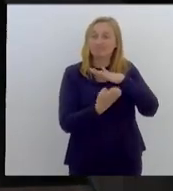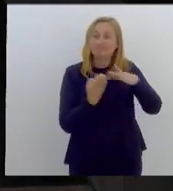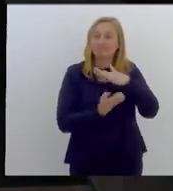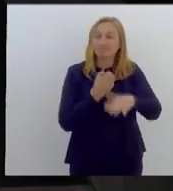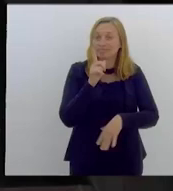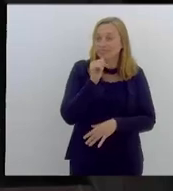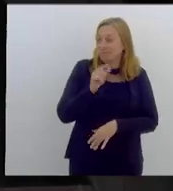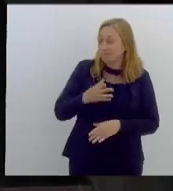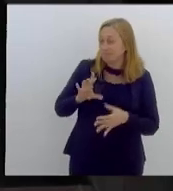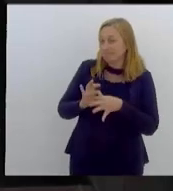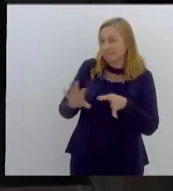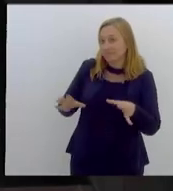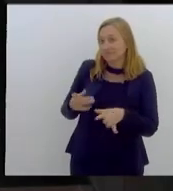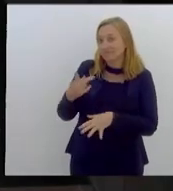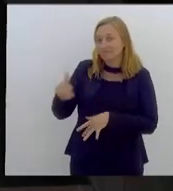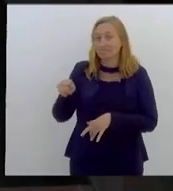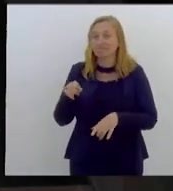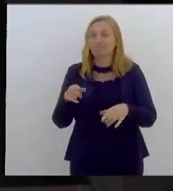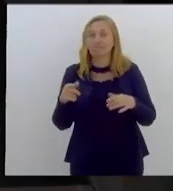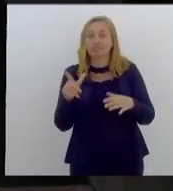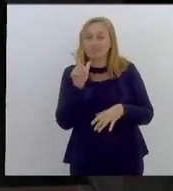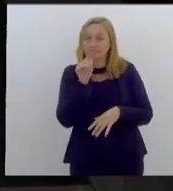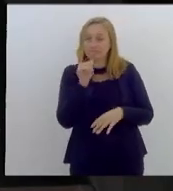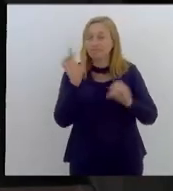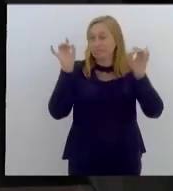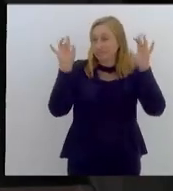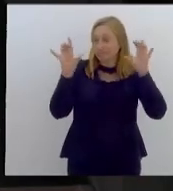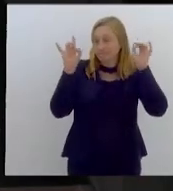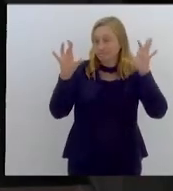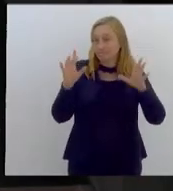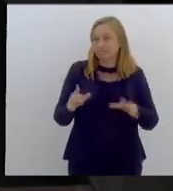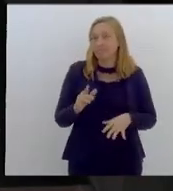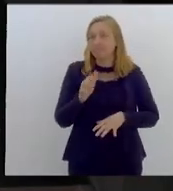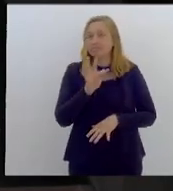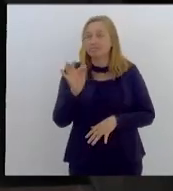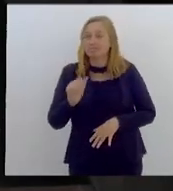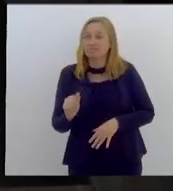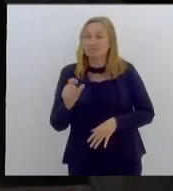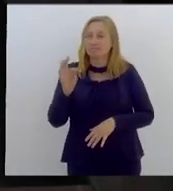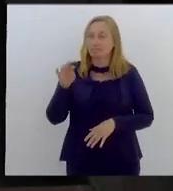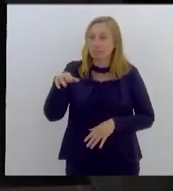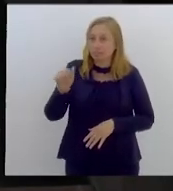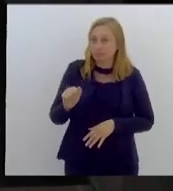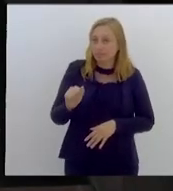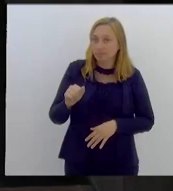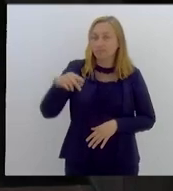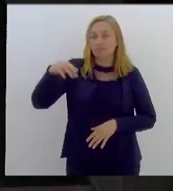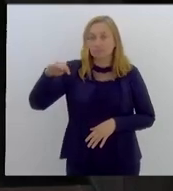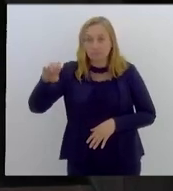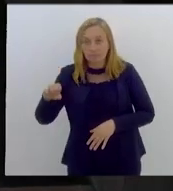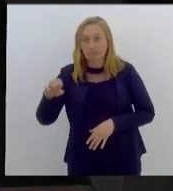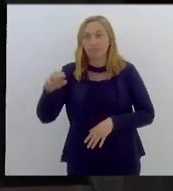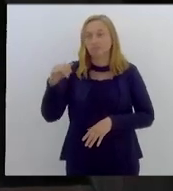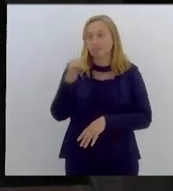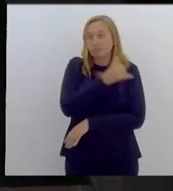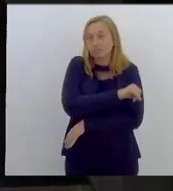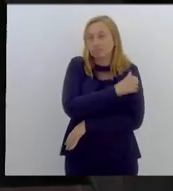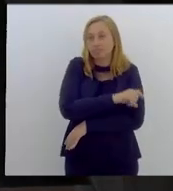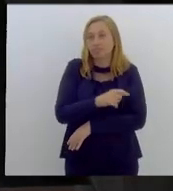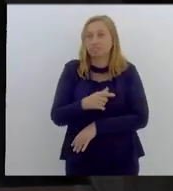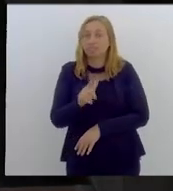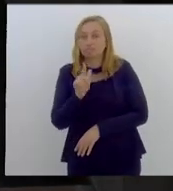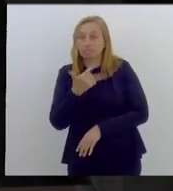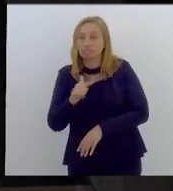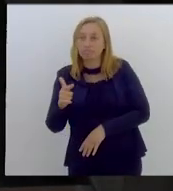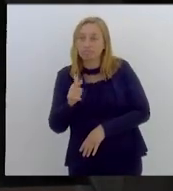sua casa sem água, em especial na zona da Leopoldina, zona norte do Rio de Janeiro, que está sem